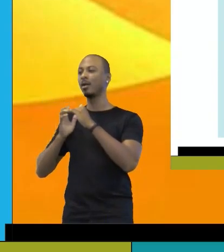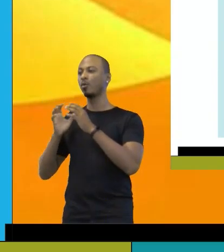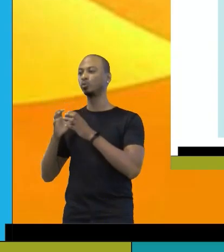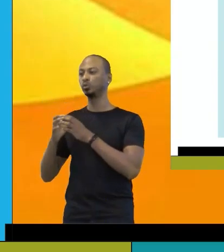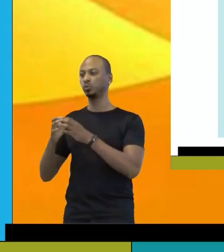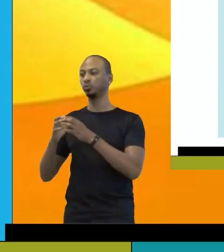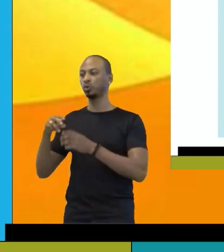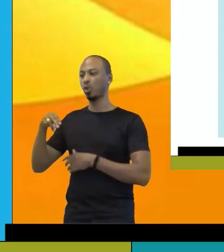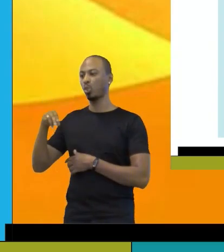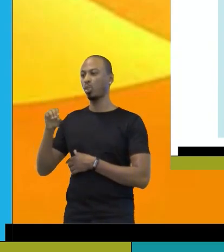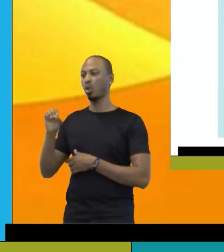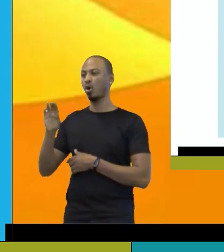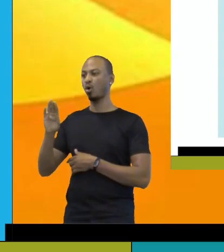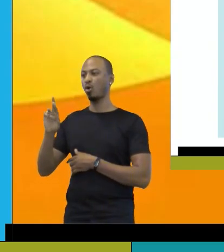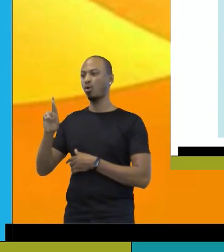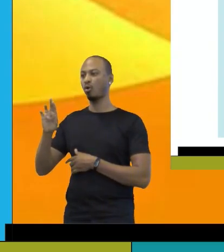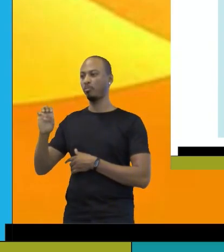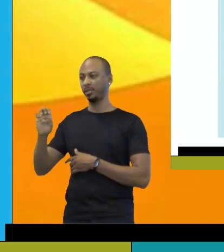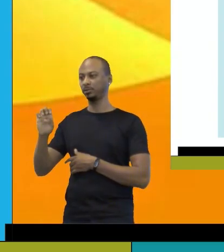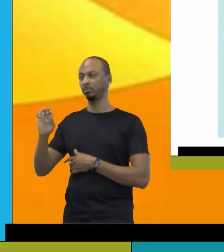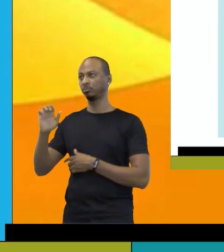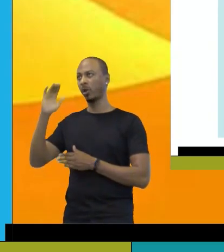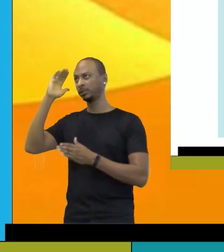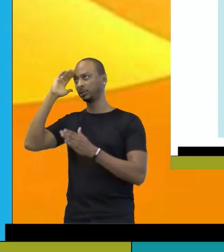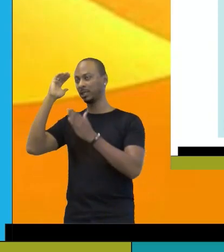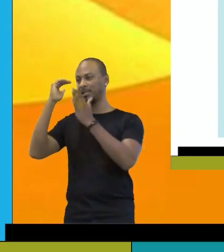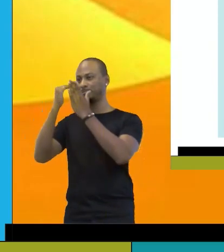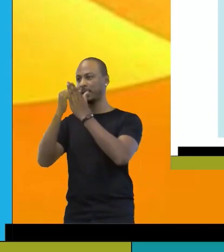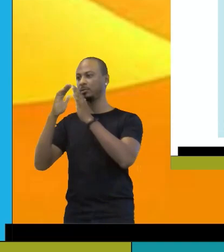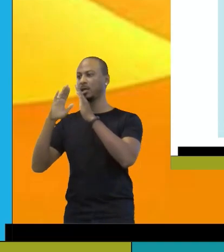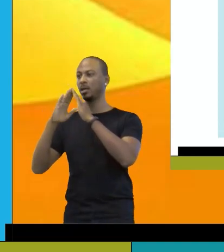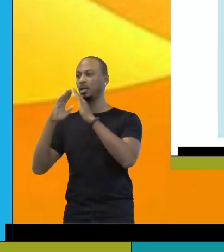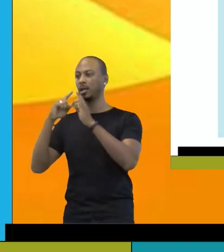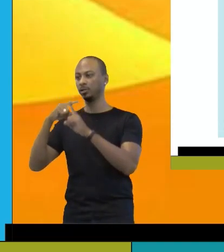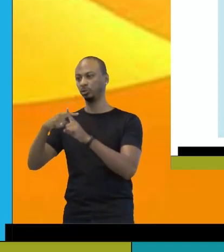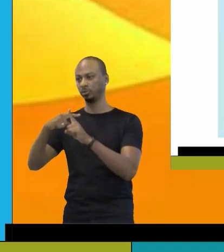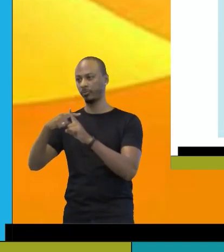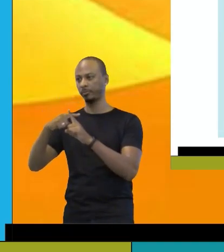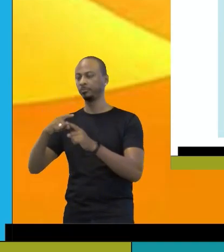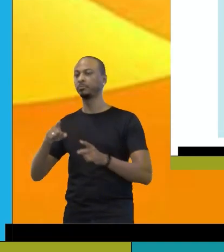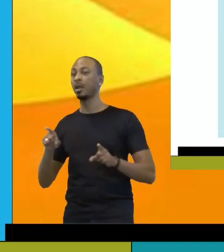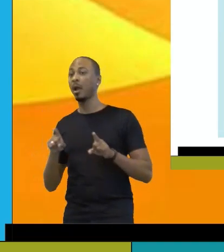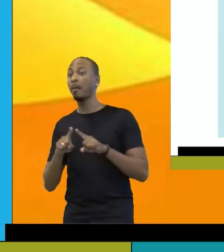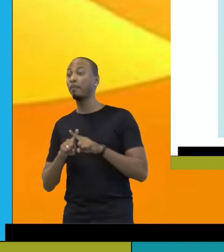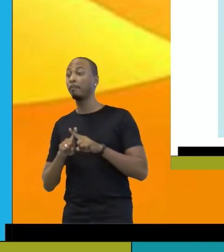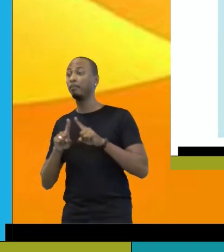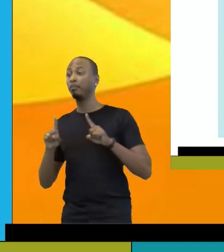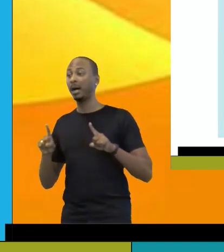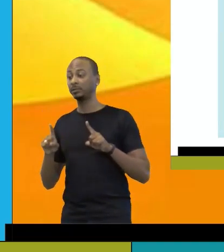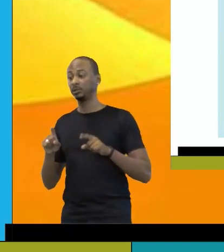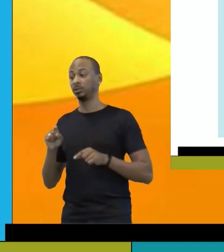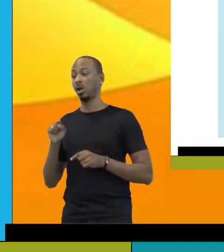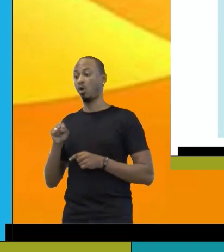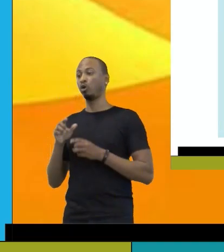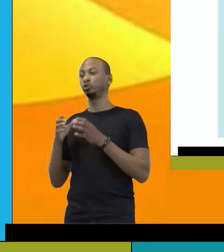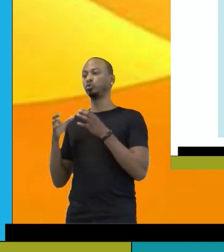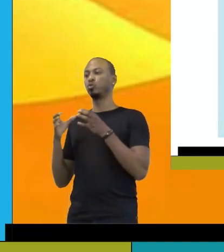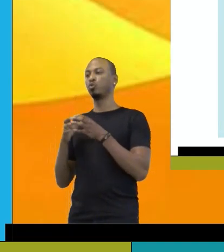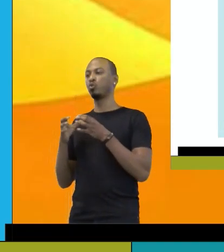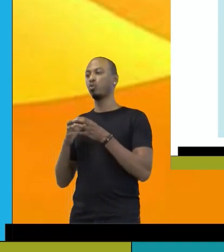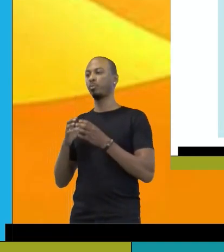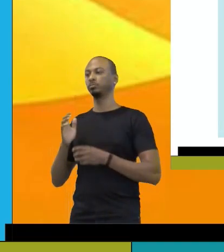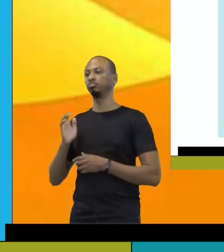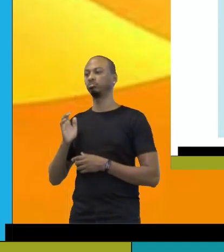nobreza, ela atendia a igreja. Porém, essa nobreza, ela era dotada de uma autonomia. Você tinha essa autonomia